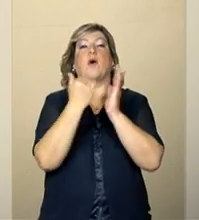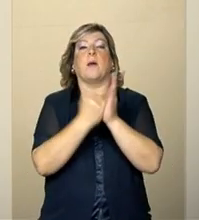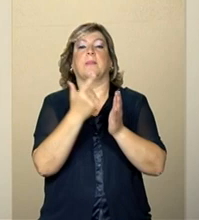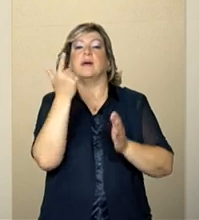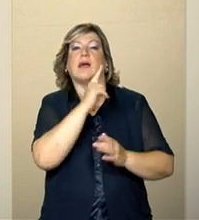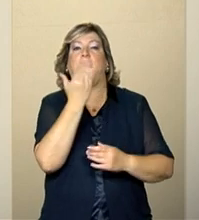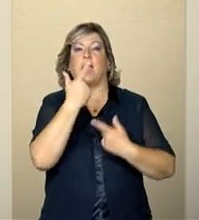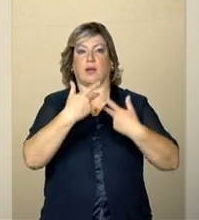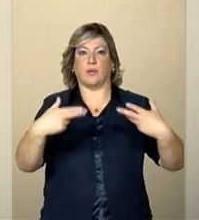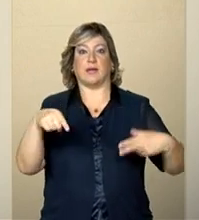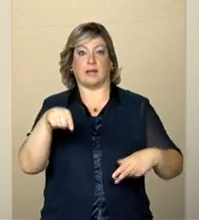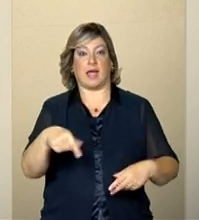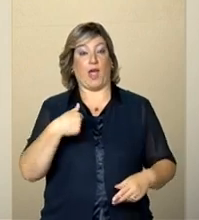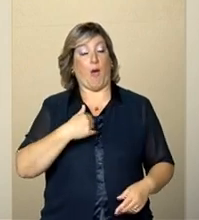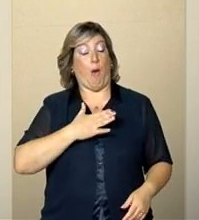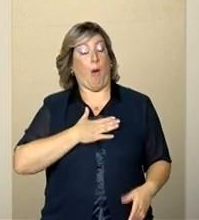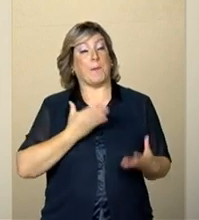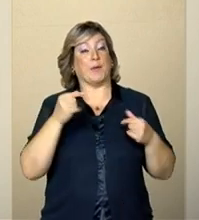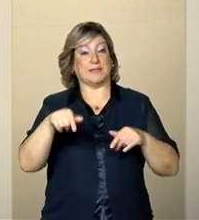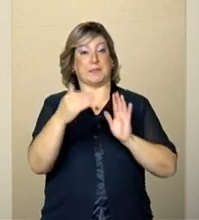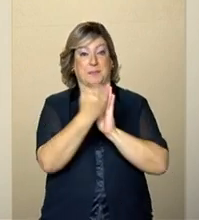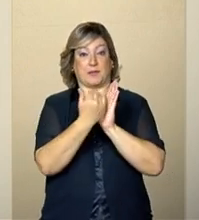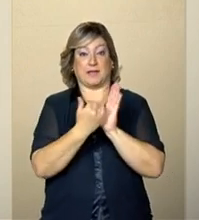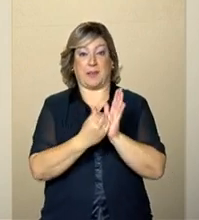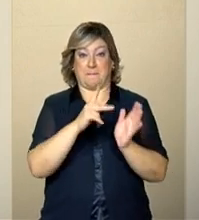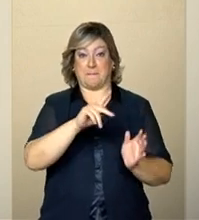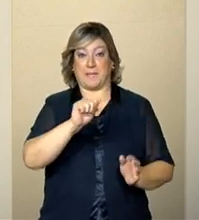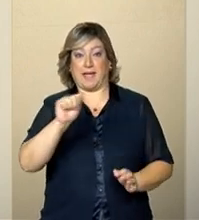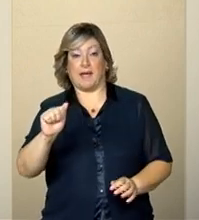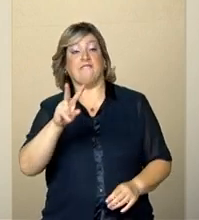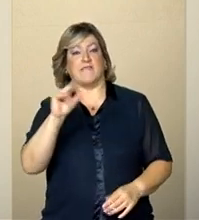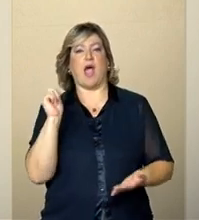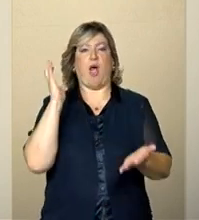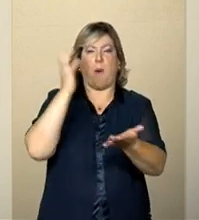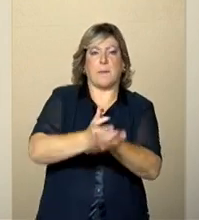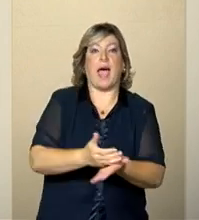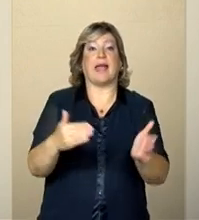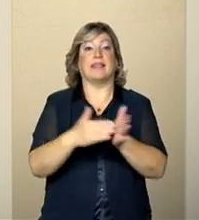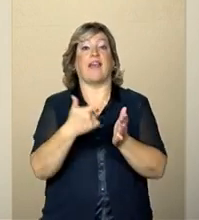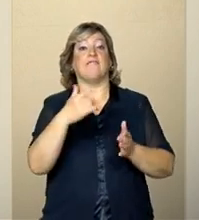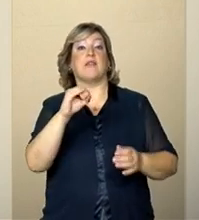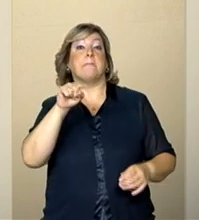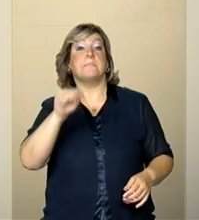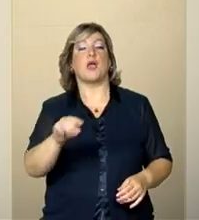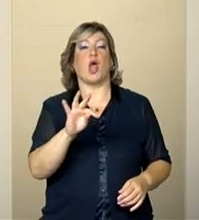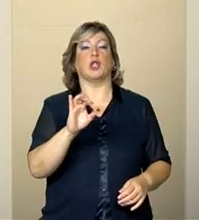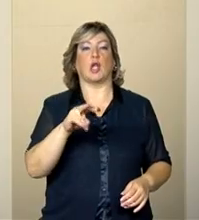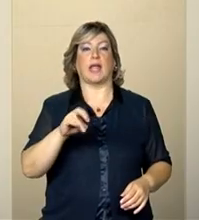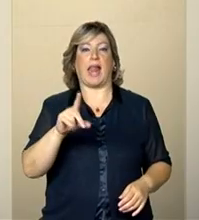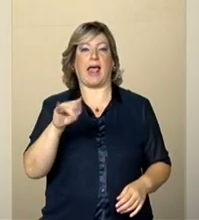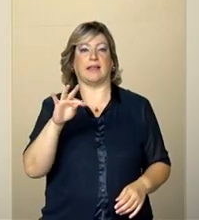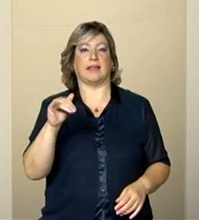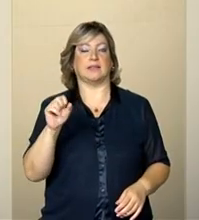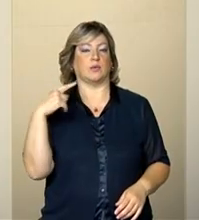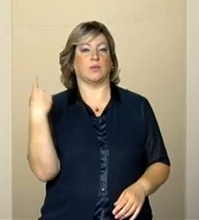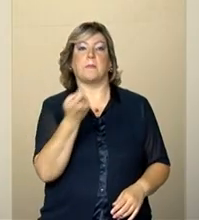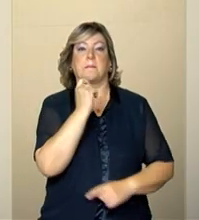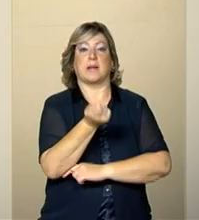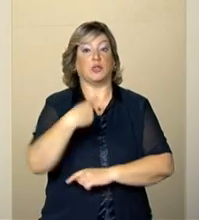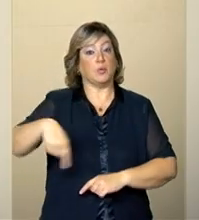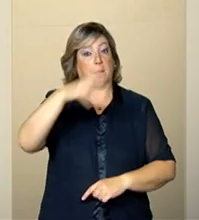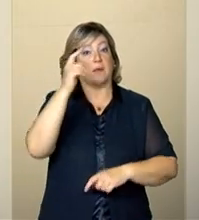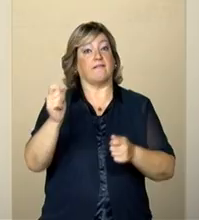alimentos que é um programa que eu gosto muito vai comprar até 20.000 toneladas de pescado por ano dos